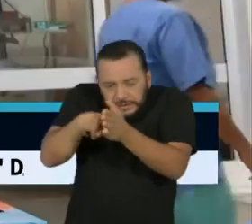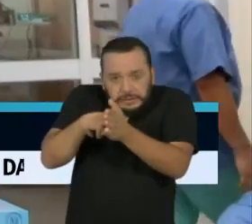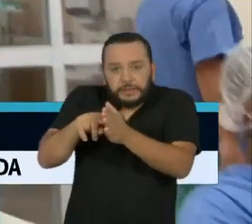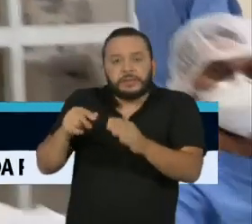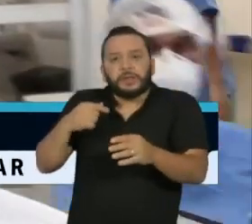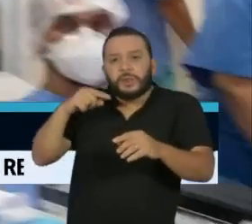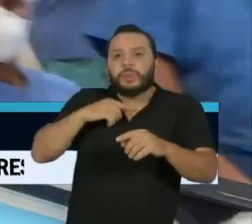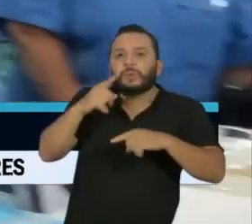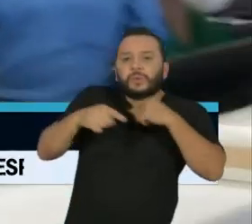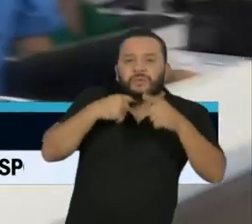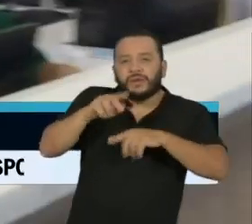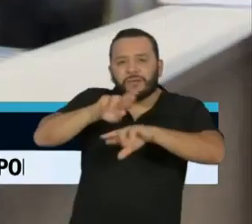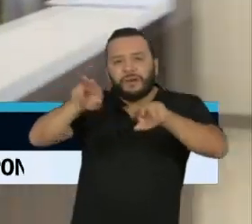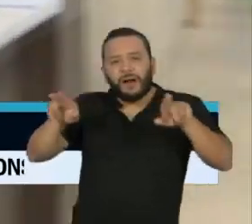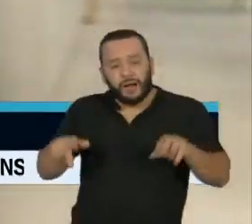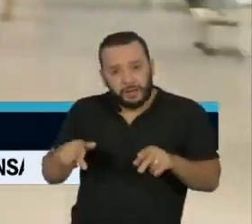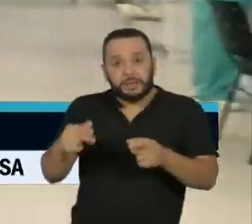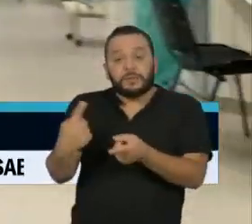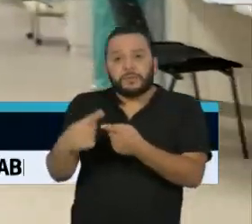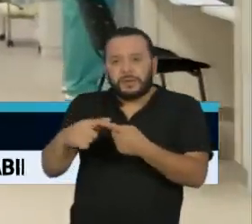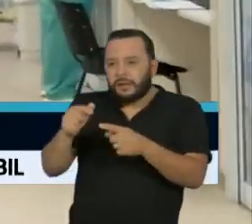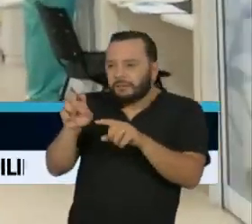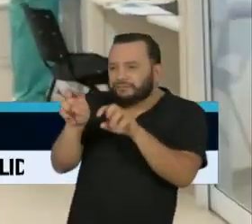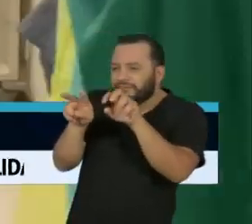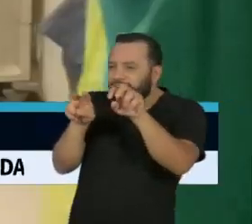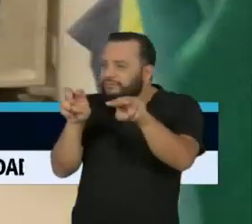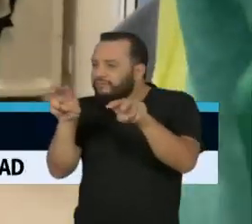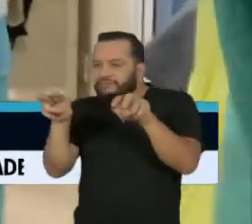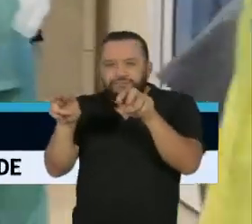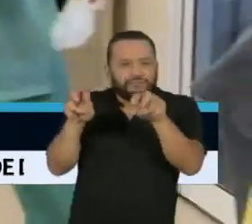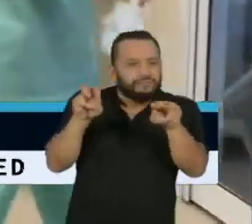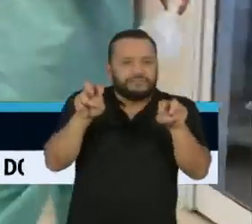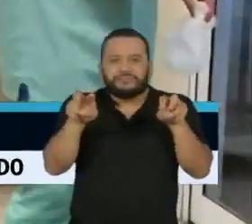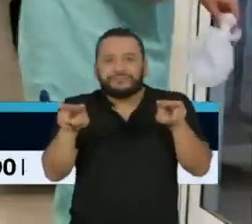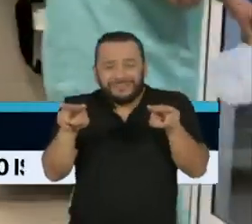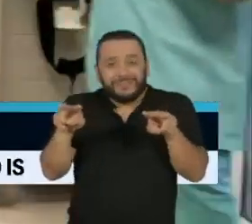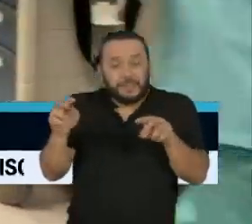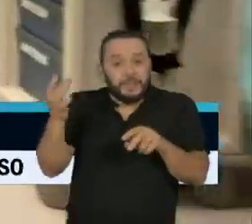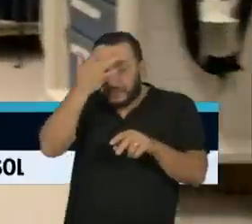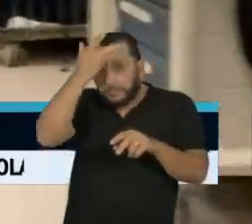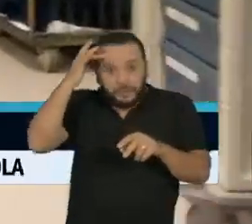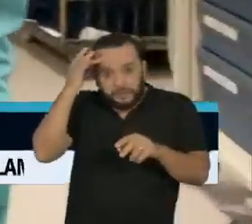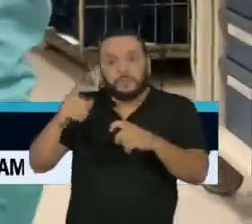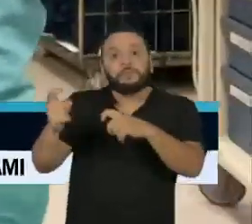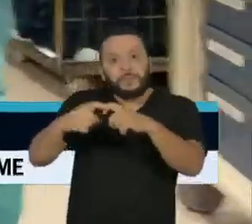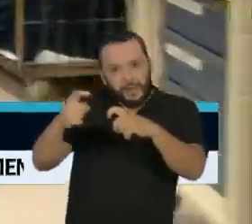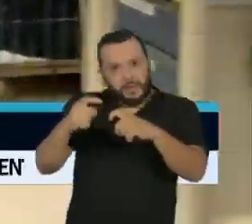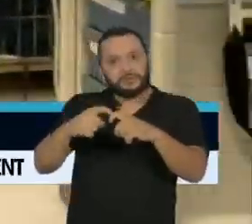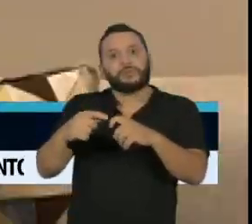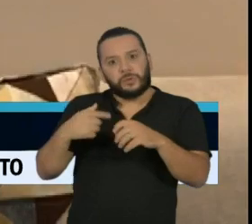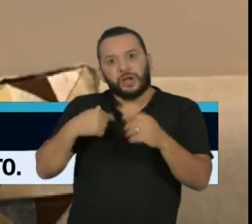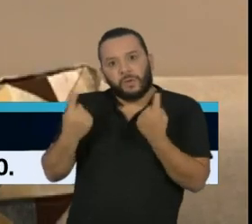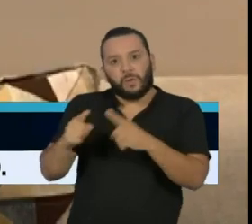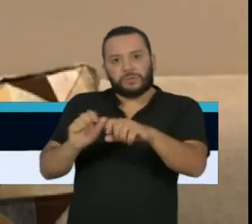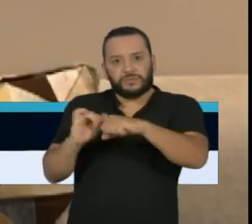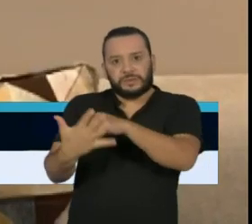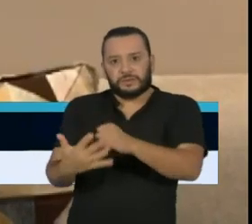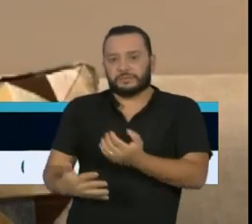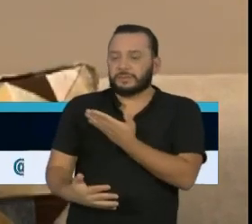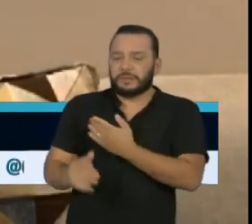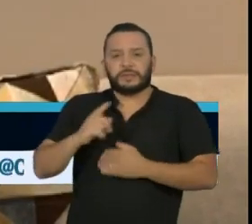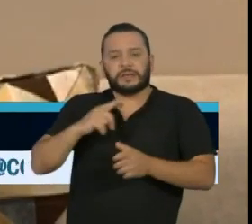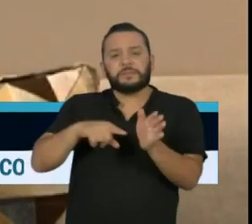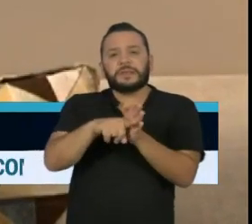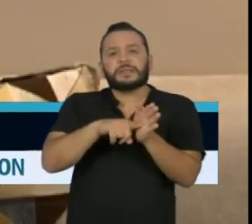acumulam. Muitas fruto da observação de quem está na linha de frente no combate ao Covid-19. Uma delas